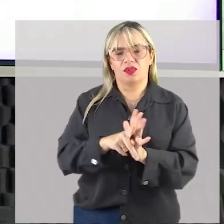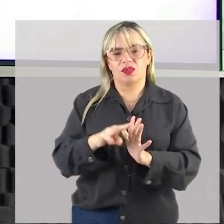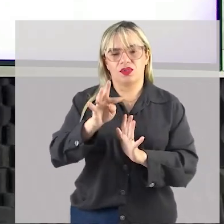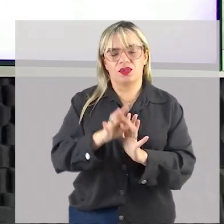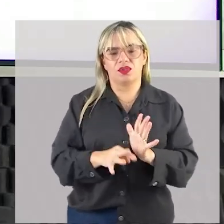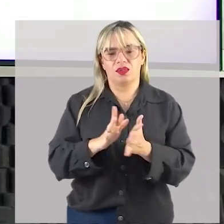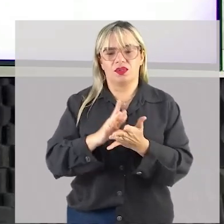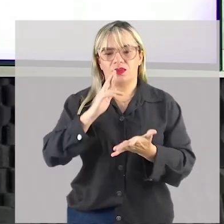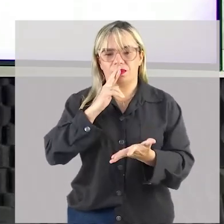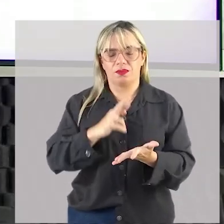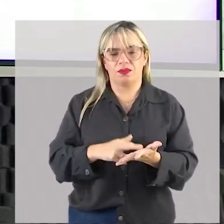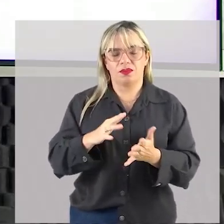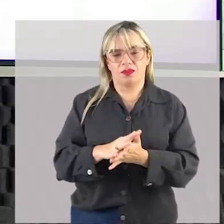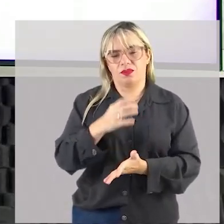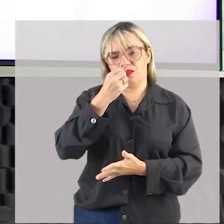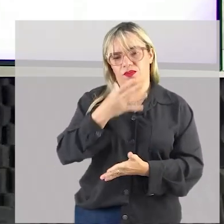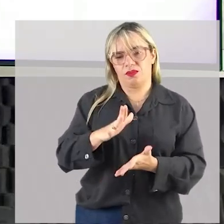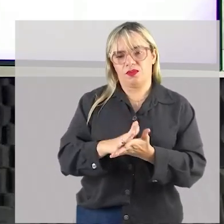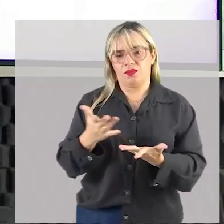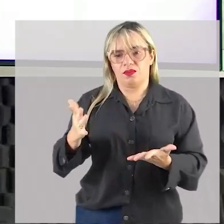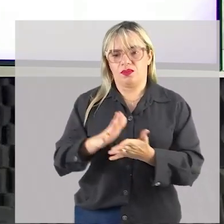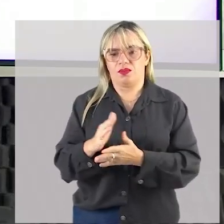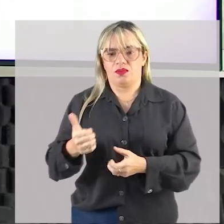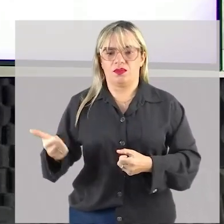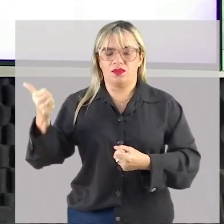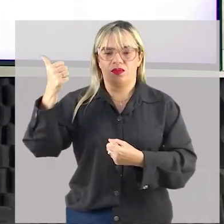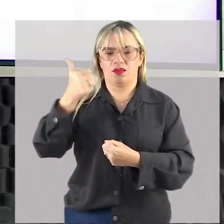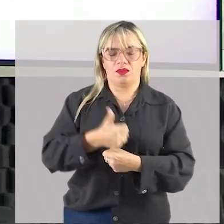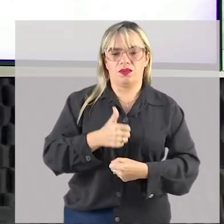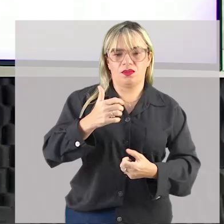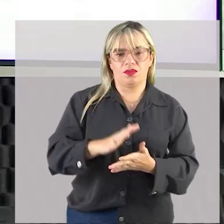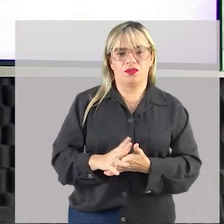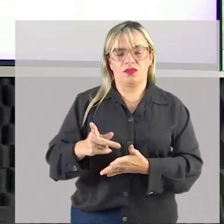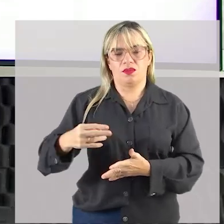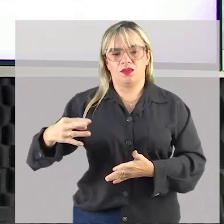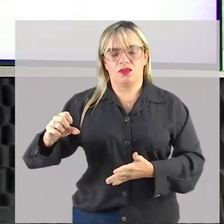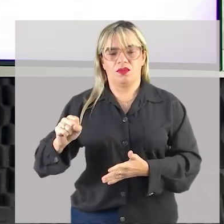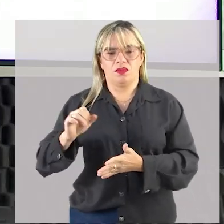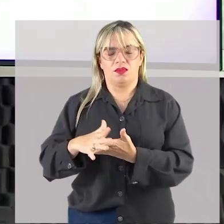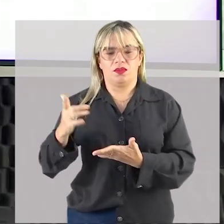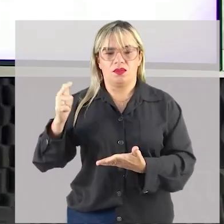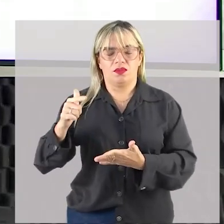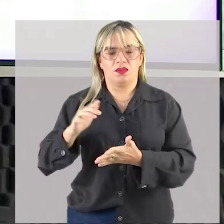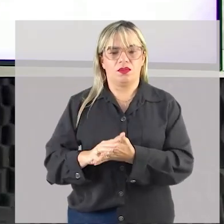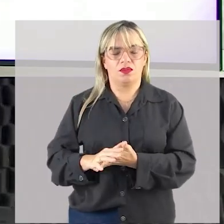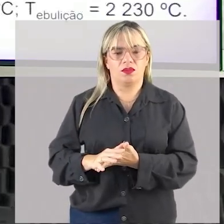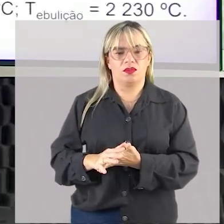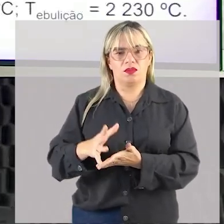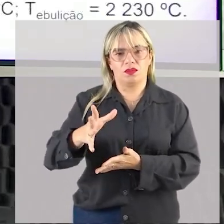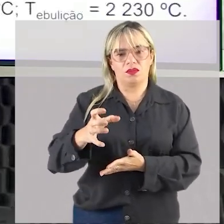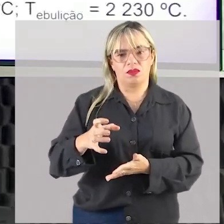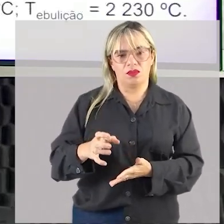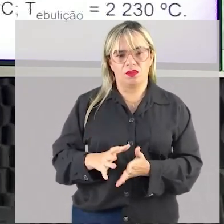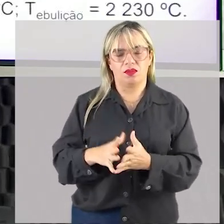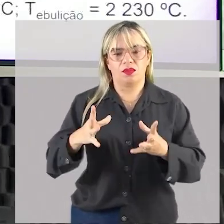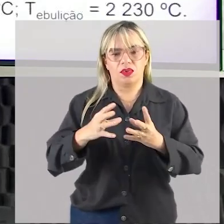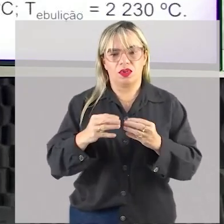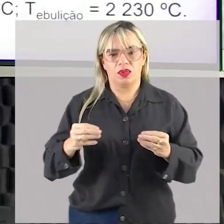resposta, tá bom? Substituir pelos polímeros convencionais esses polímeros biodegradáveis.